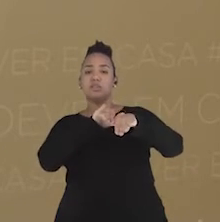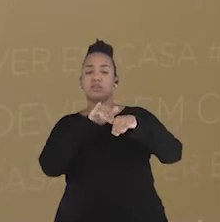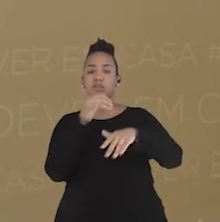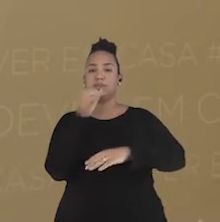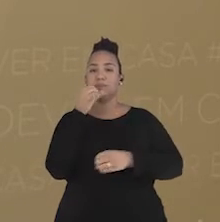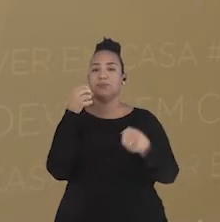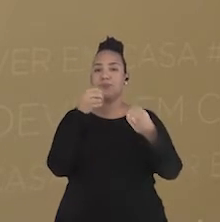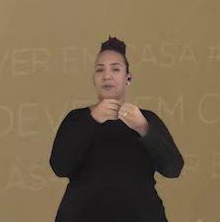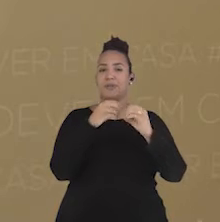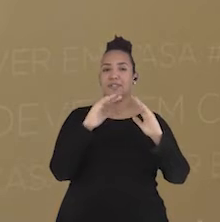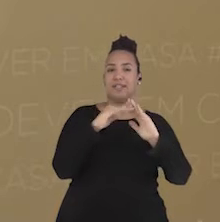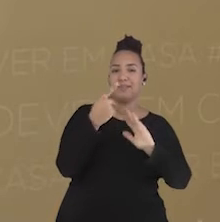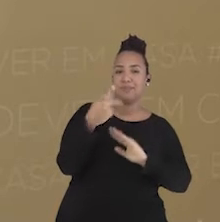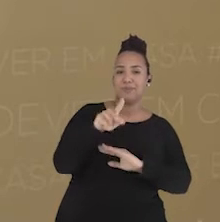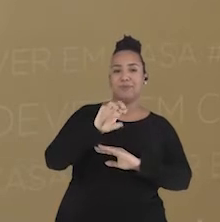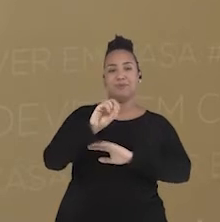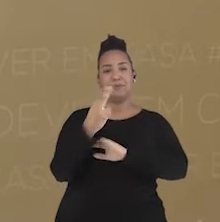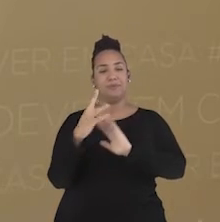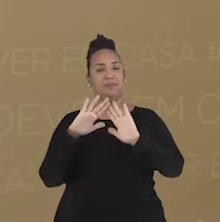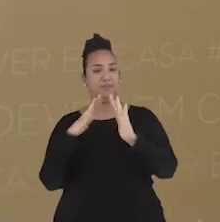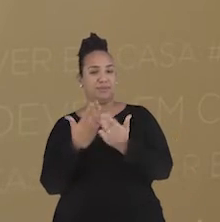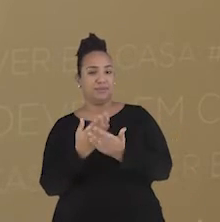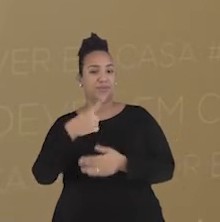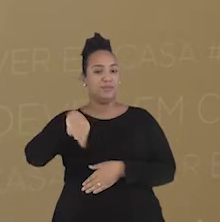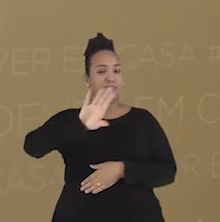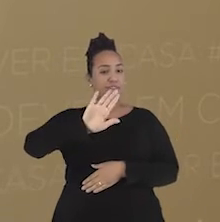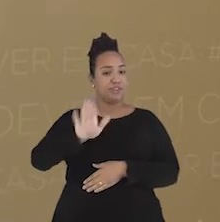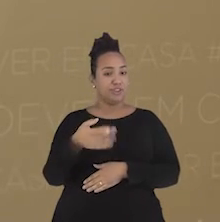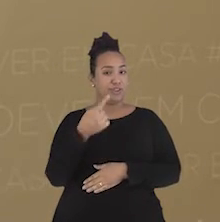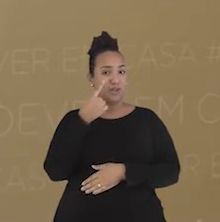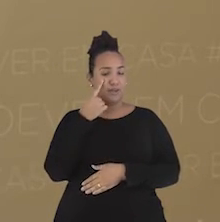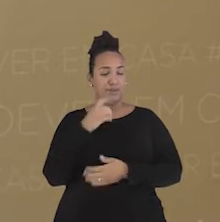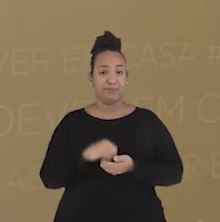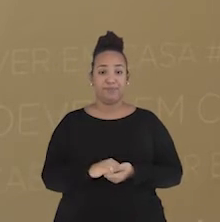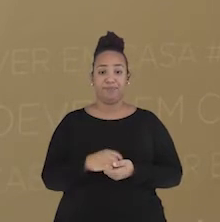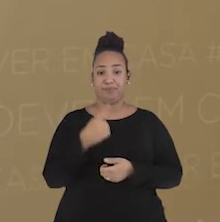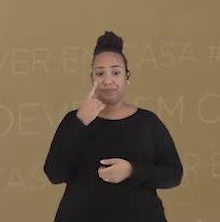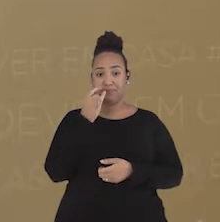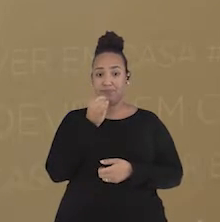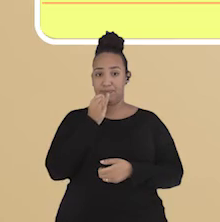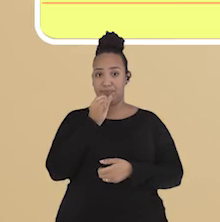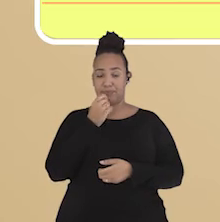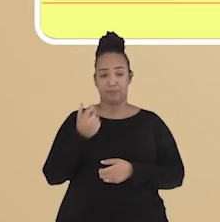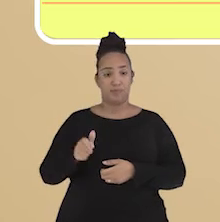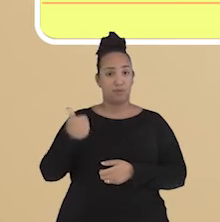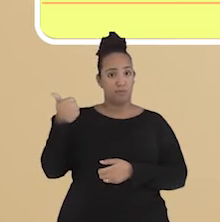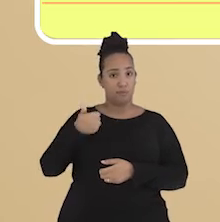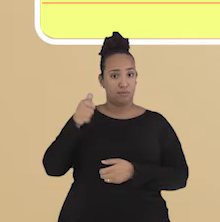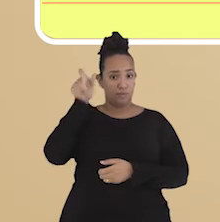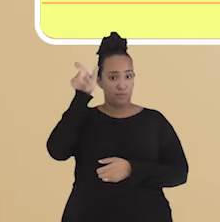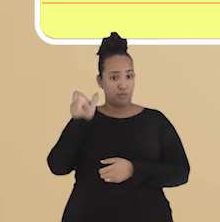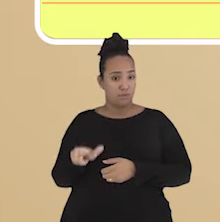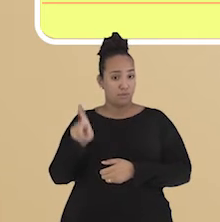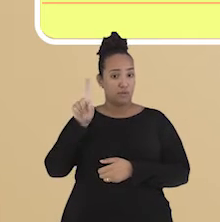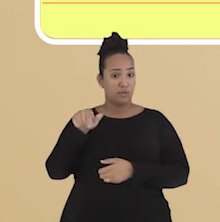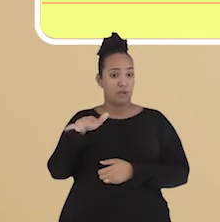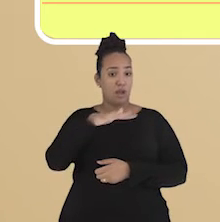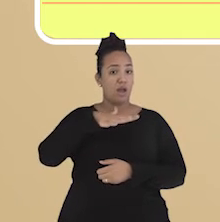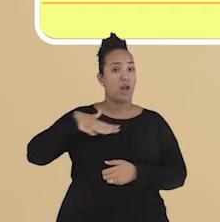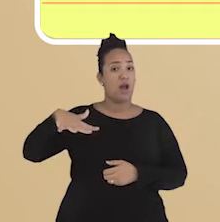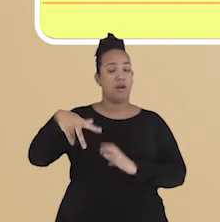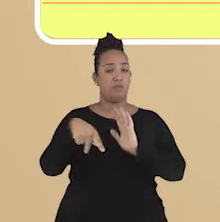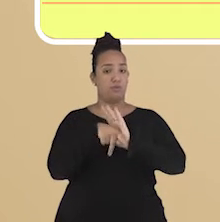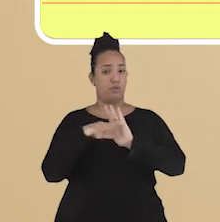de trânsito. Aí próximo à sua casa ou próximo à escola, você já deve ter visto uma dessas placas. Essa primeira placa é um exemplo